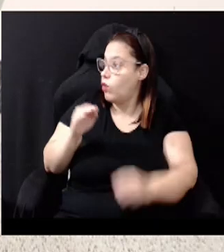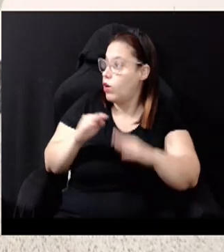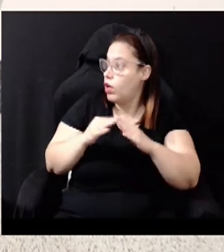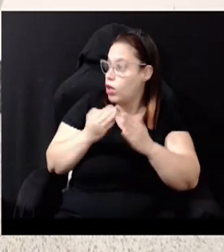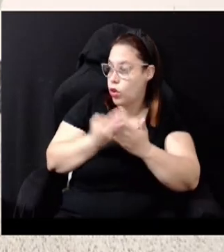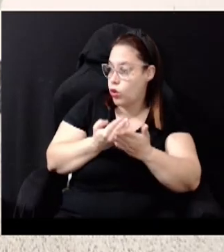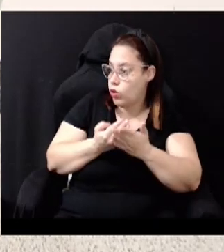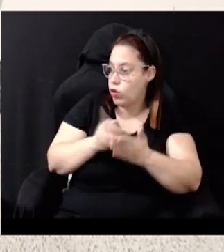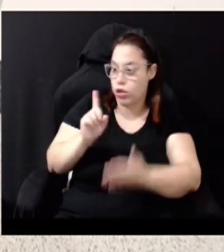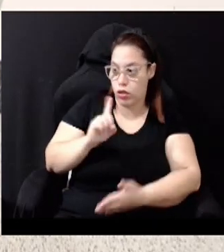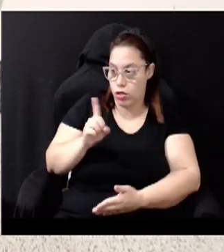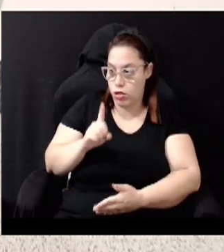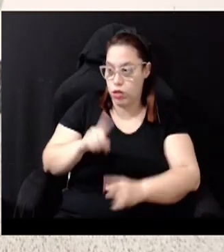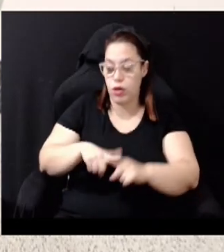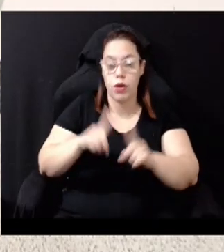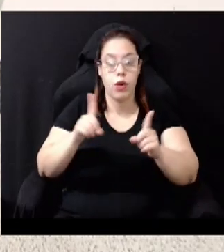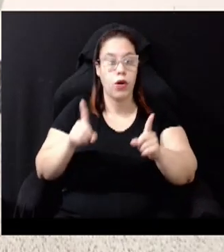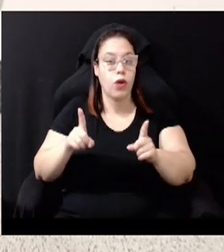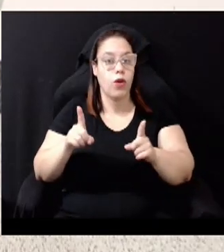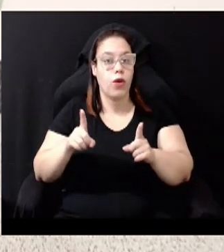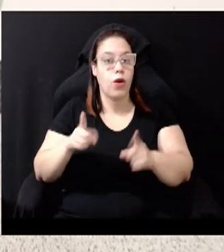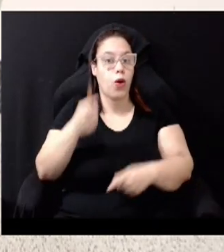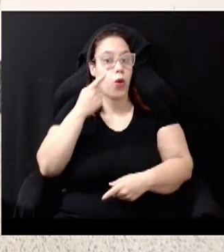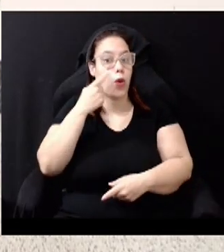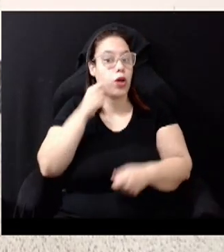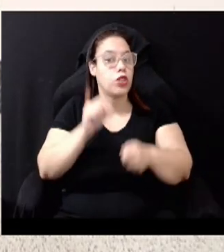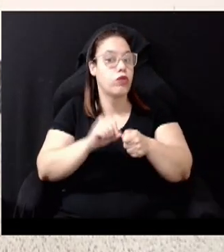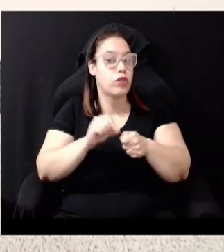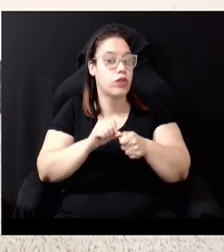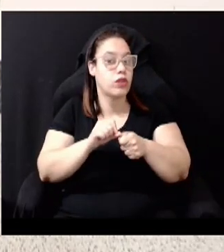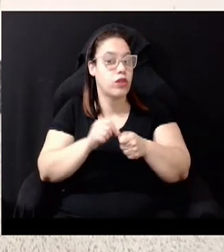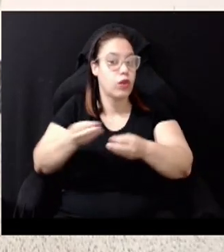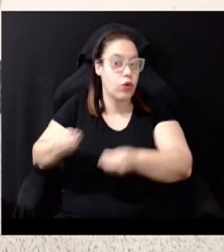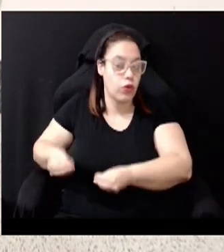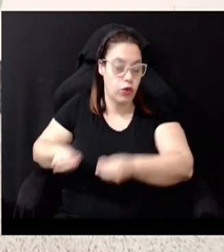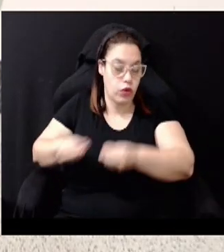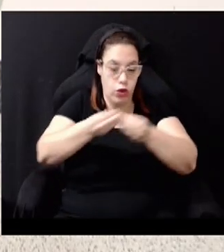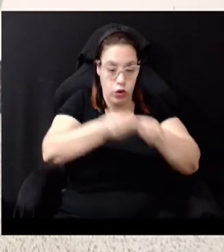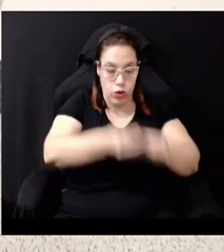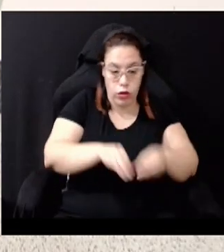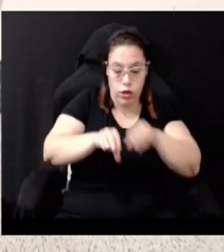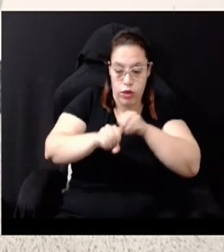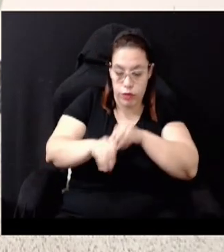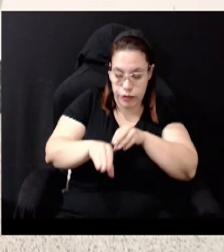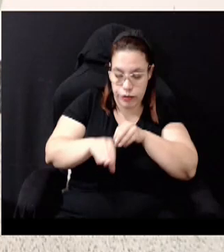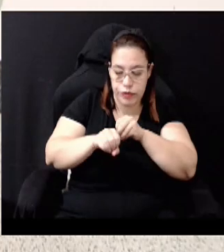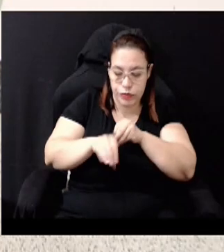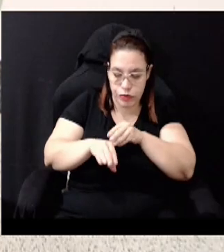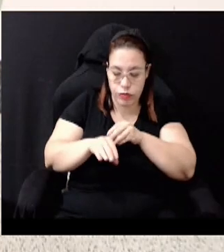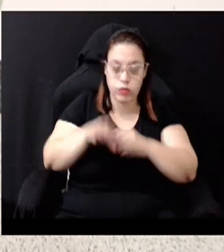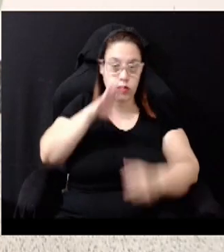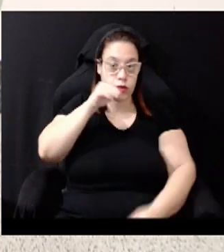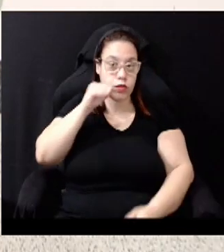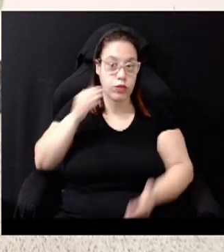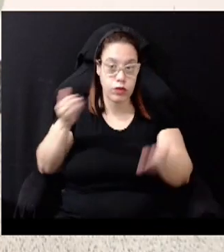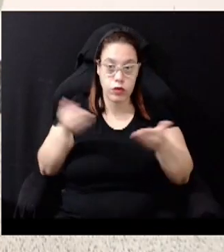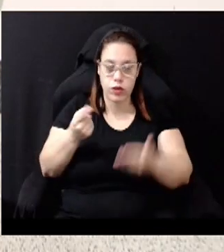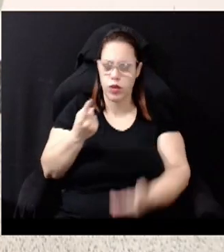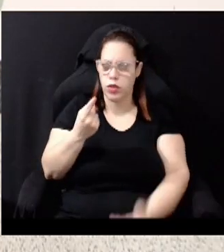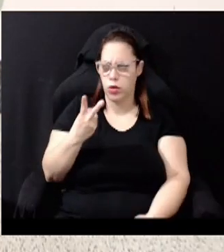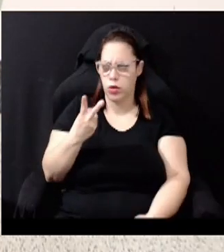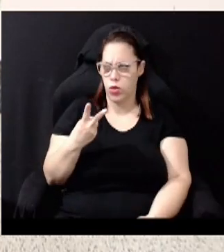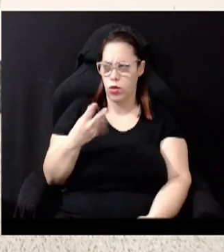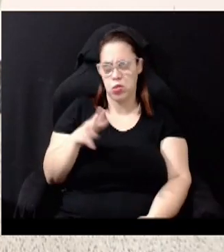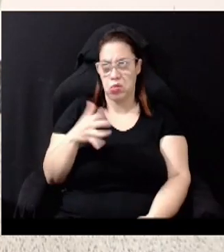escola. Mas o que a gente vem fazendo é trazendo a orientação. A gente percebeu que um adolescente hoje de 12 a 16